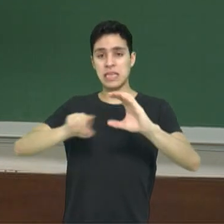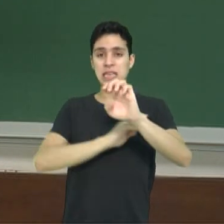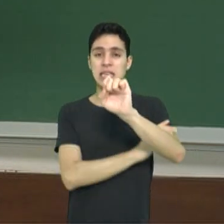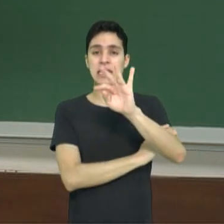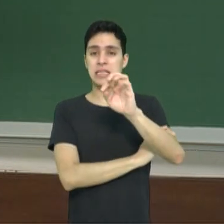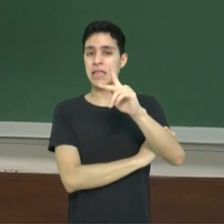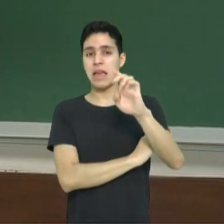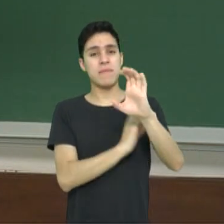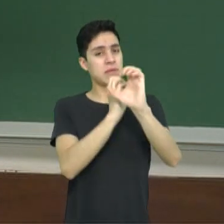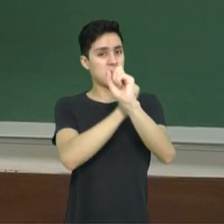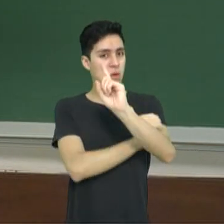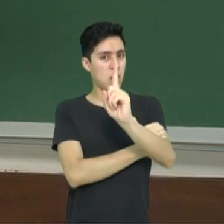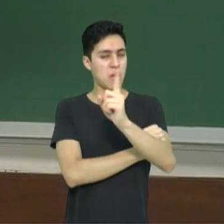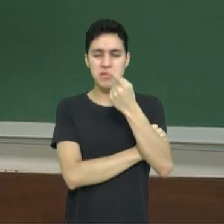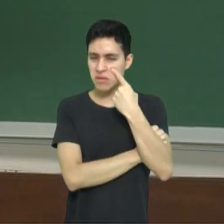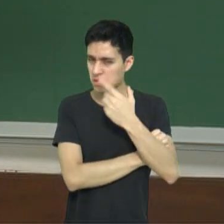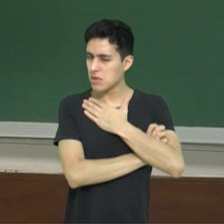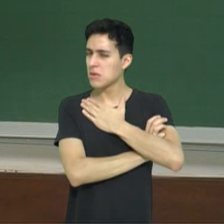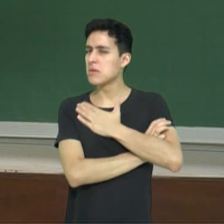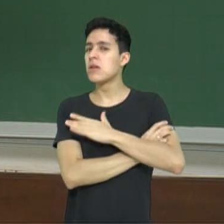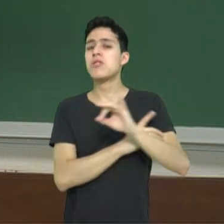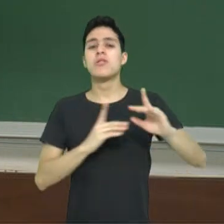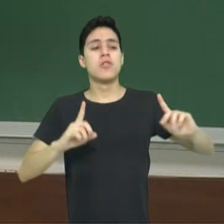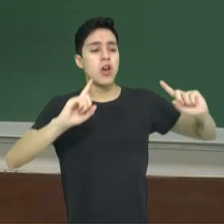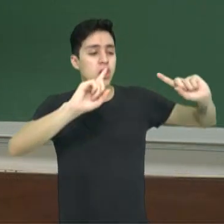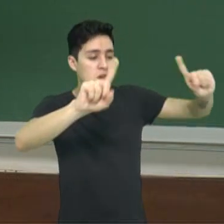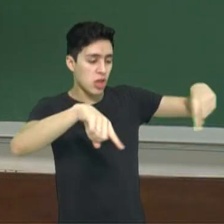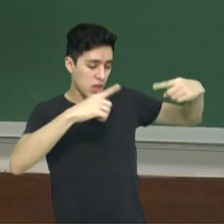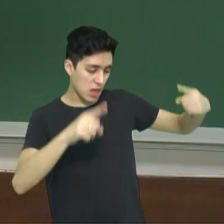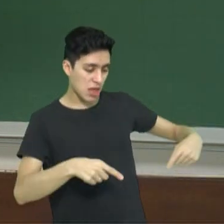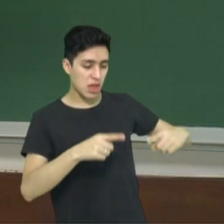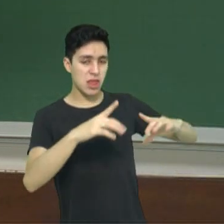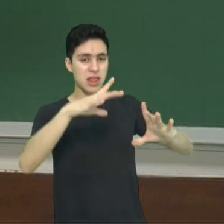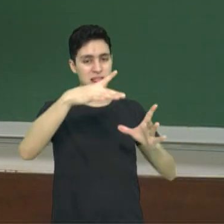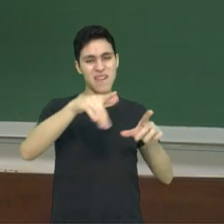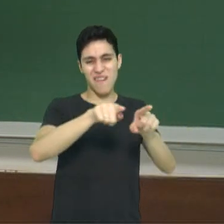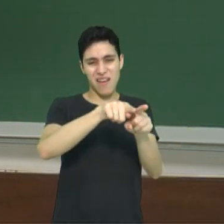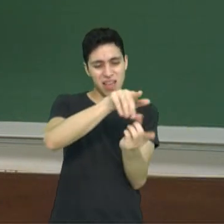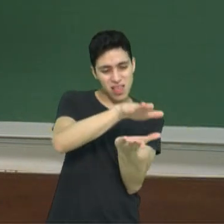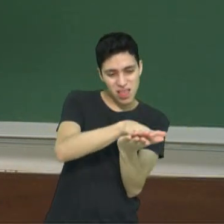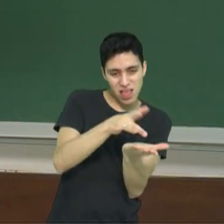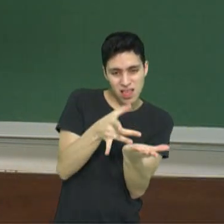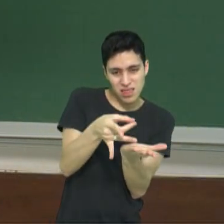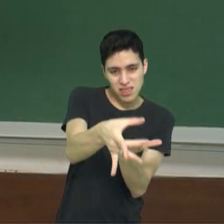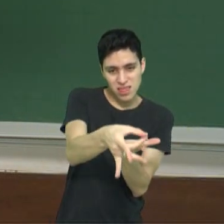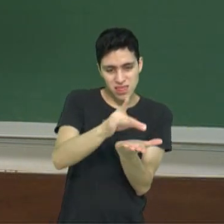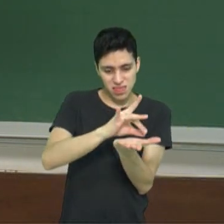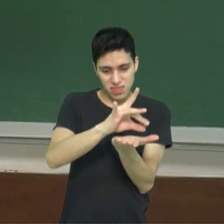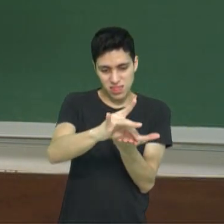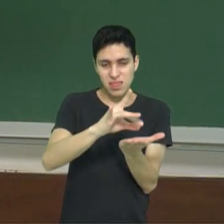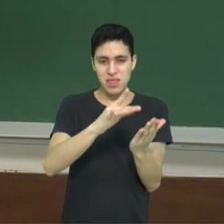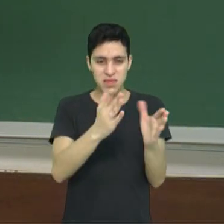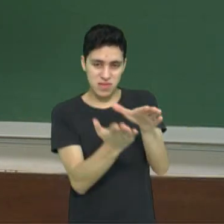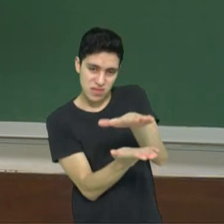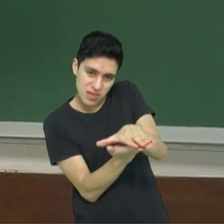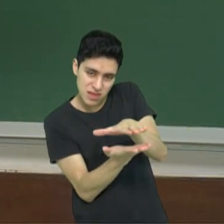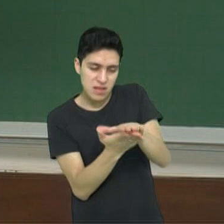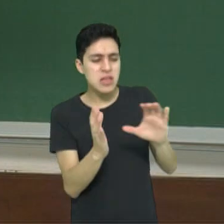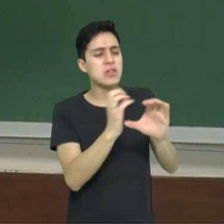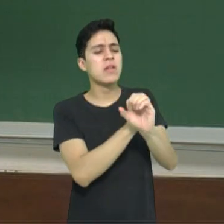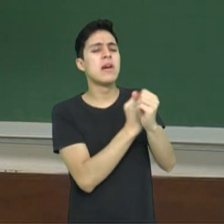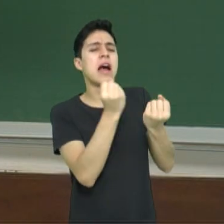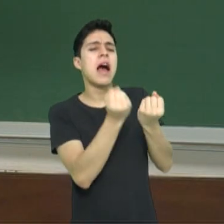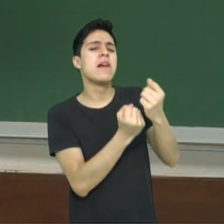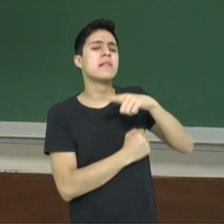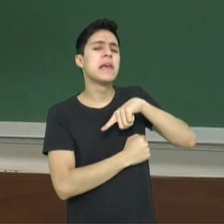bom? Respira aí, é só o que está encostado no chão. Quantas rodas tem um carro? 4. Quantas